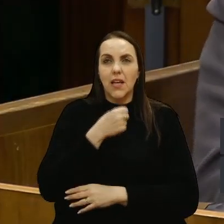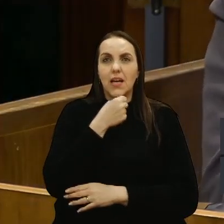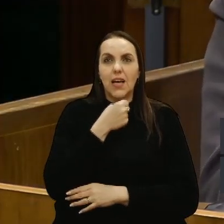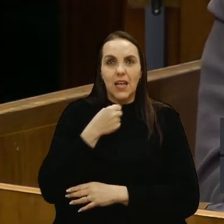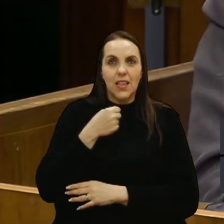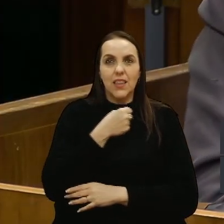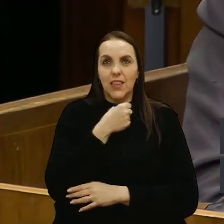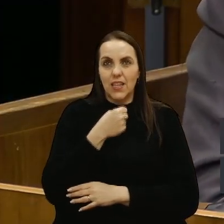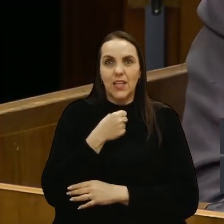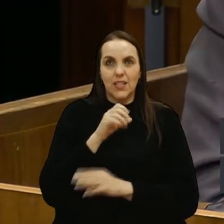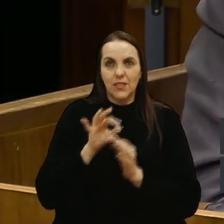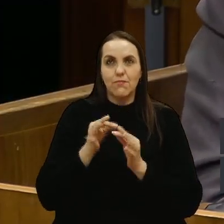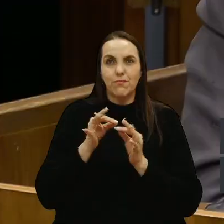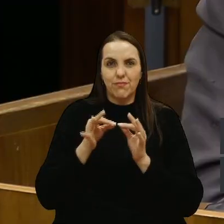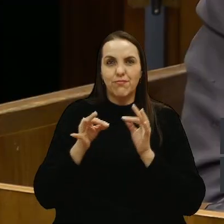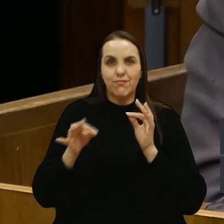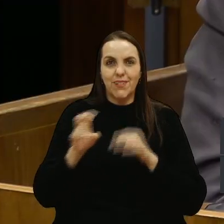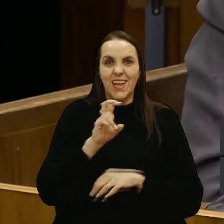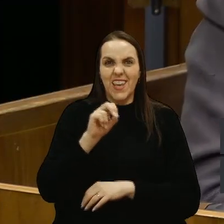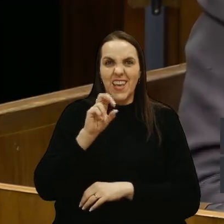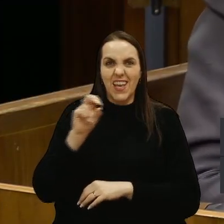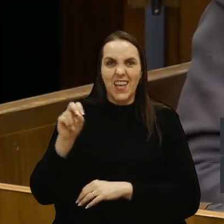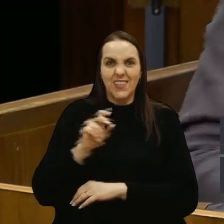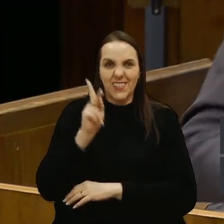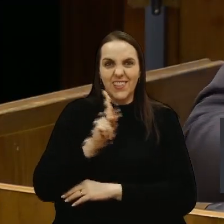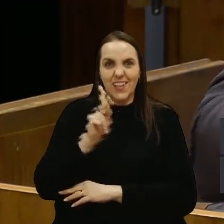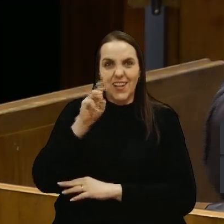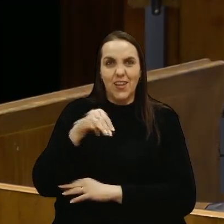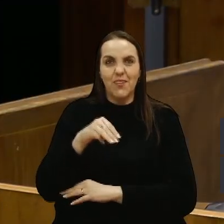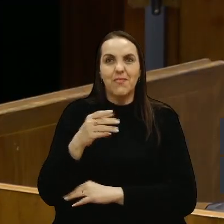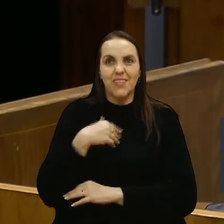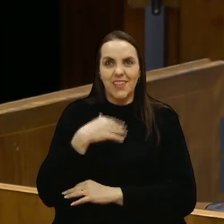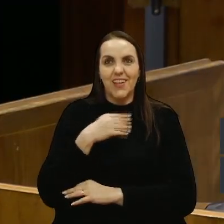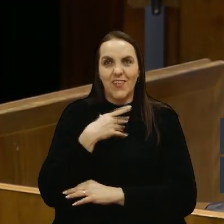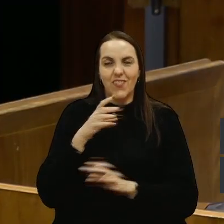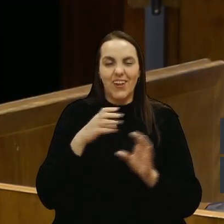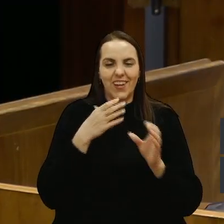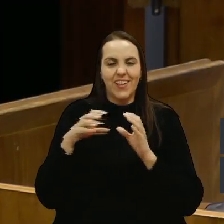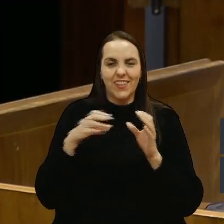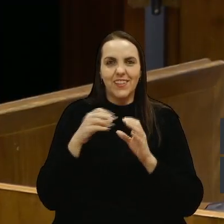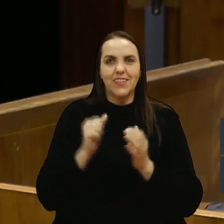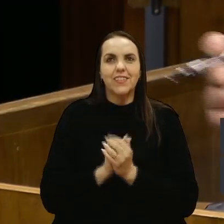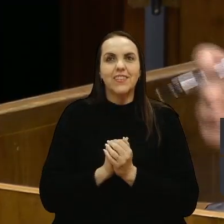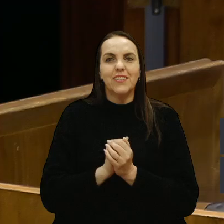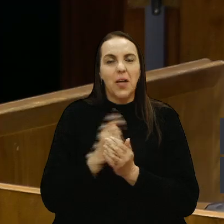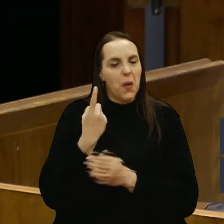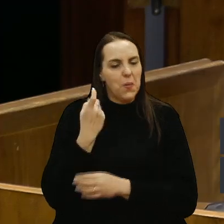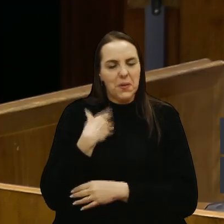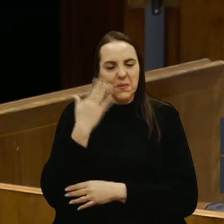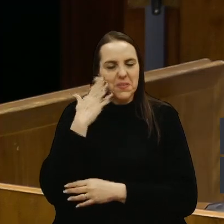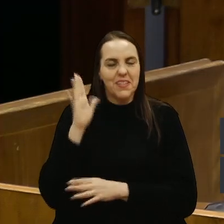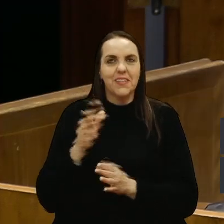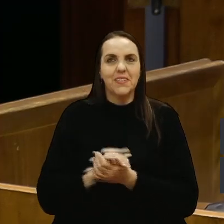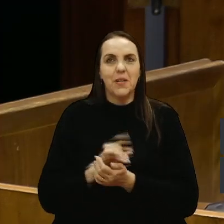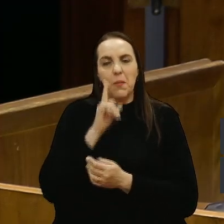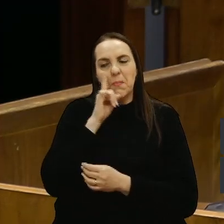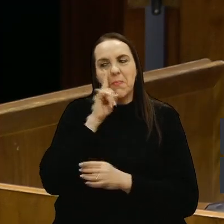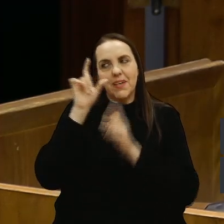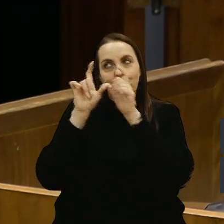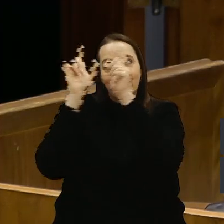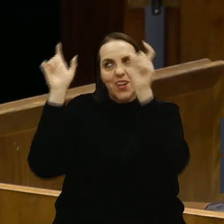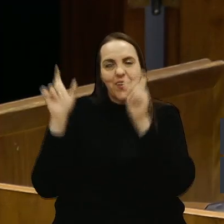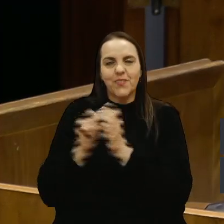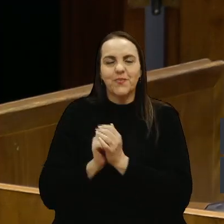mínimo uns 500 quilômetros, tá? Que é a única que eu sei. Mas, enfim, domingo, desejo que Nossa Senhora Aparecida abençoe a